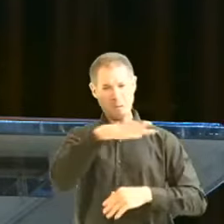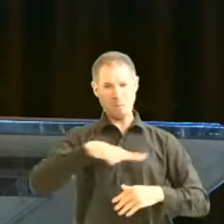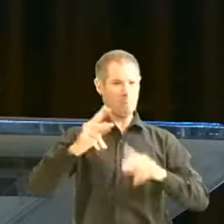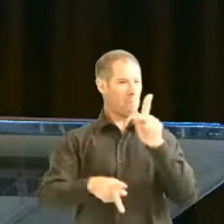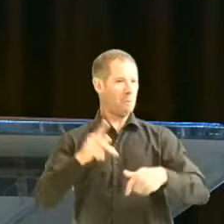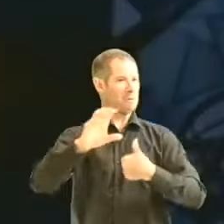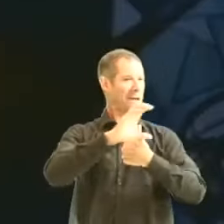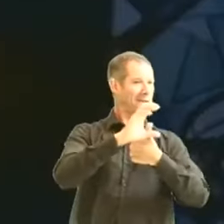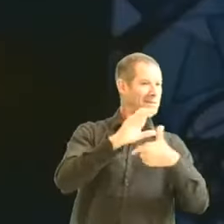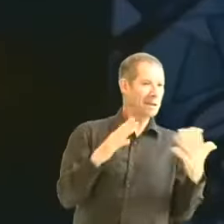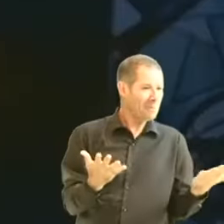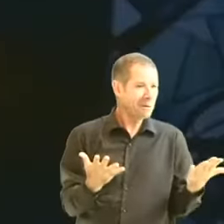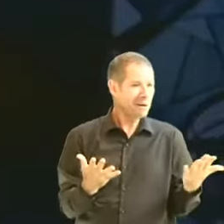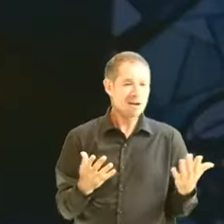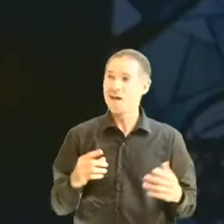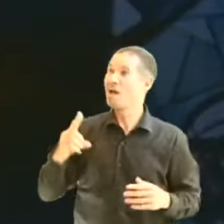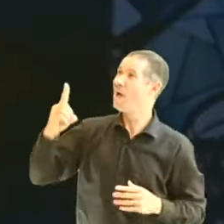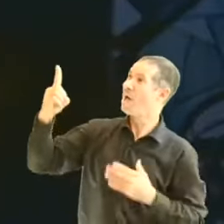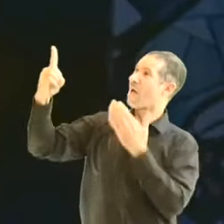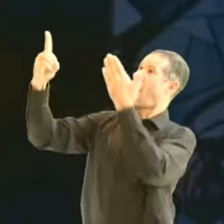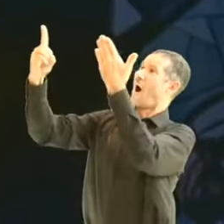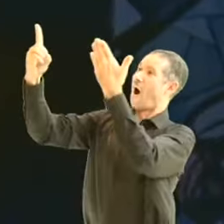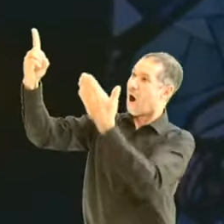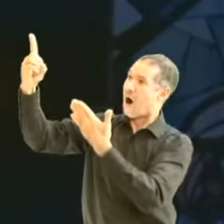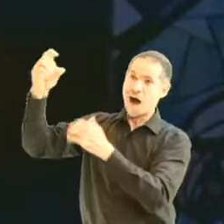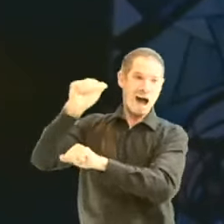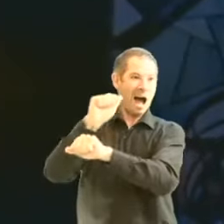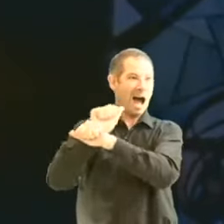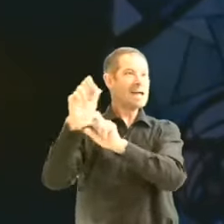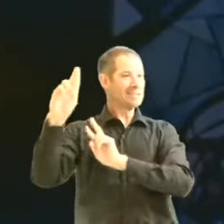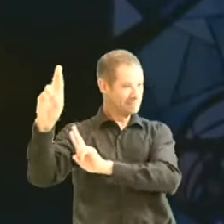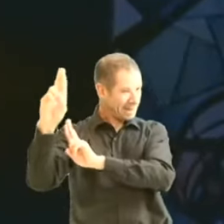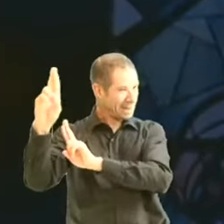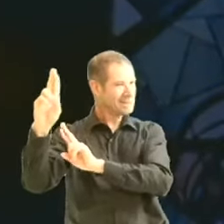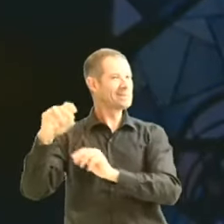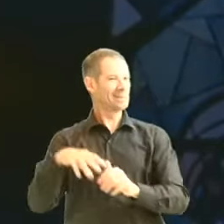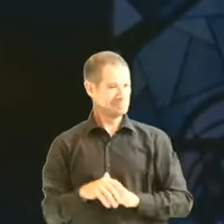Deus está dizendo assim, eu sou a esperança.